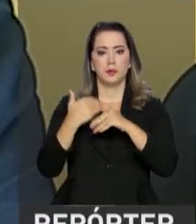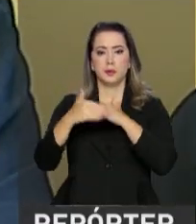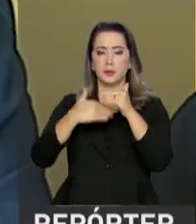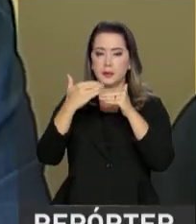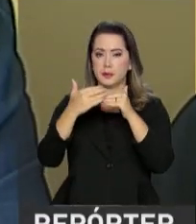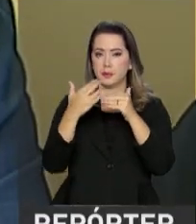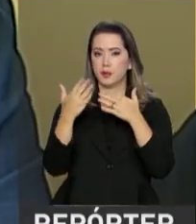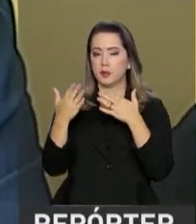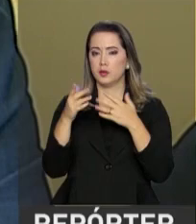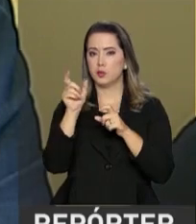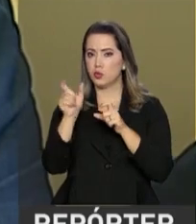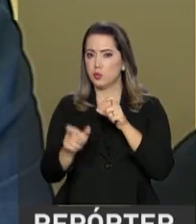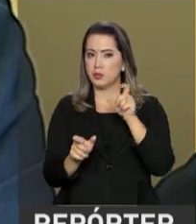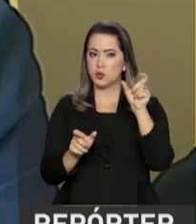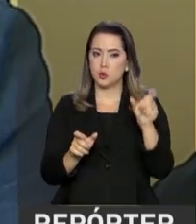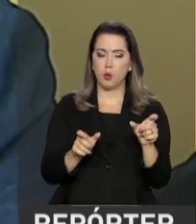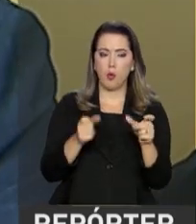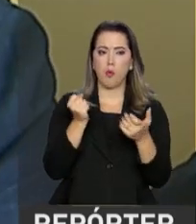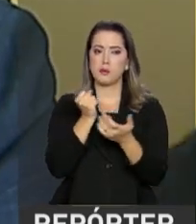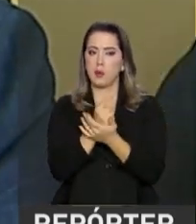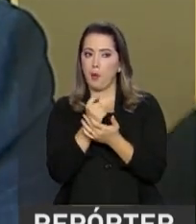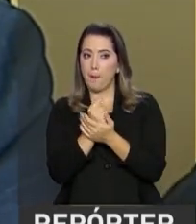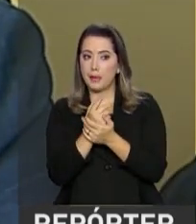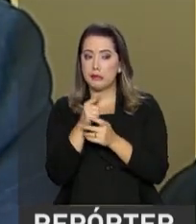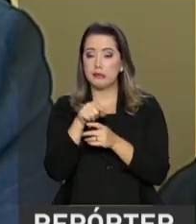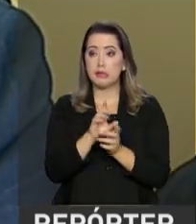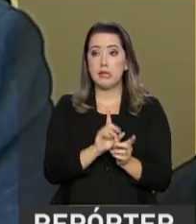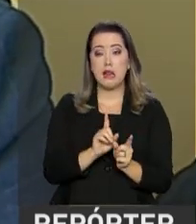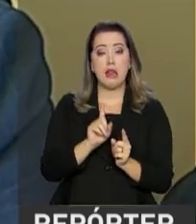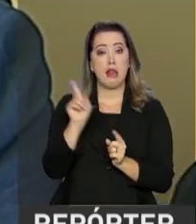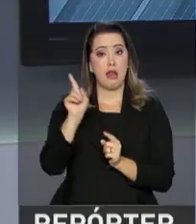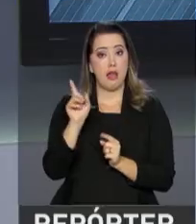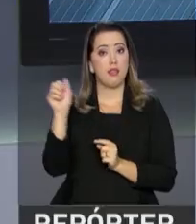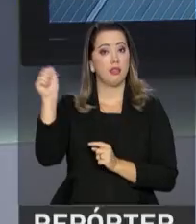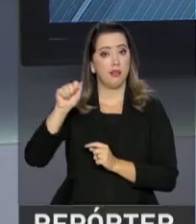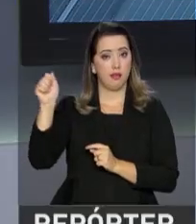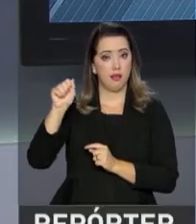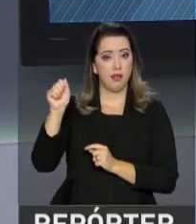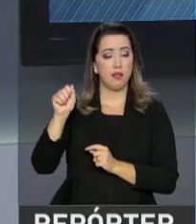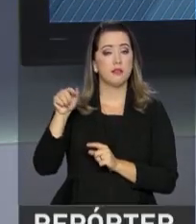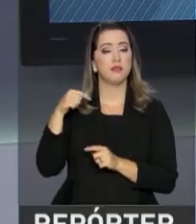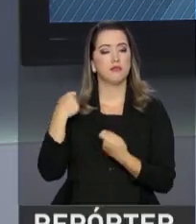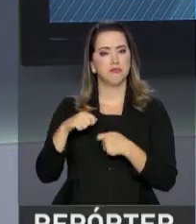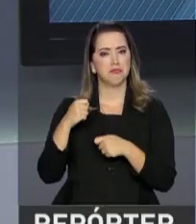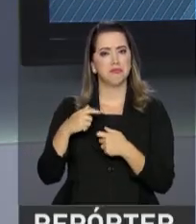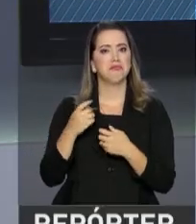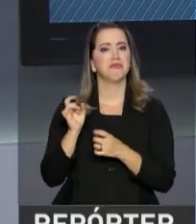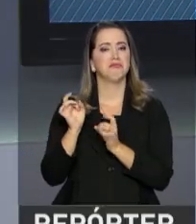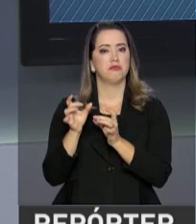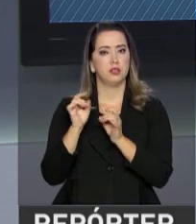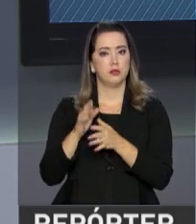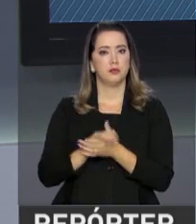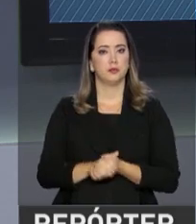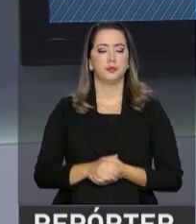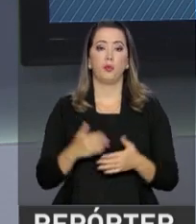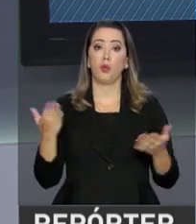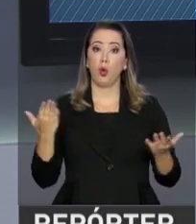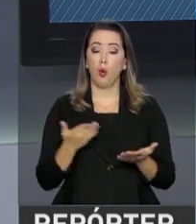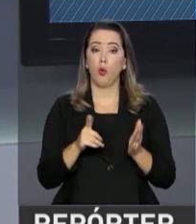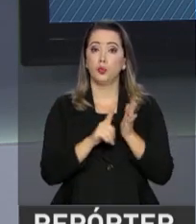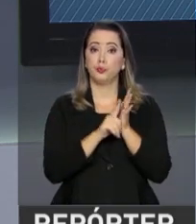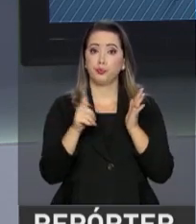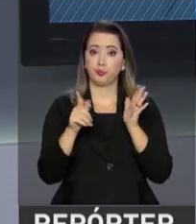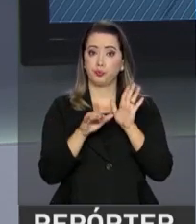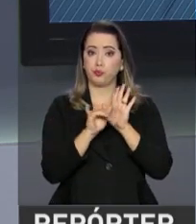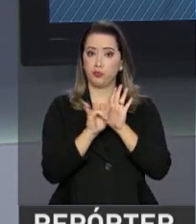de gente a consumir é lá que está o negócio foram publicadas hoje no diário oficial as